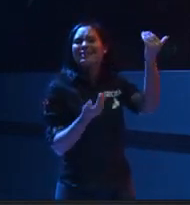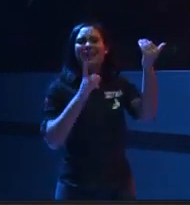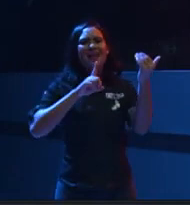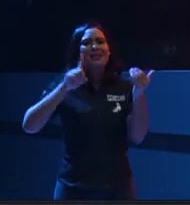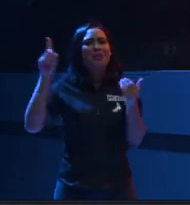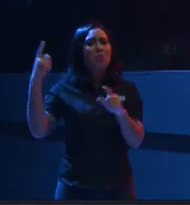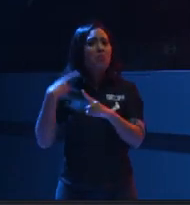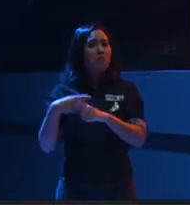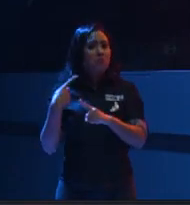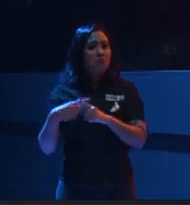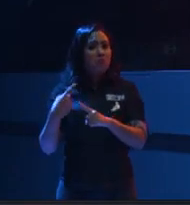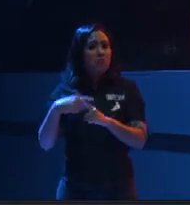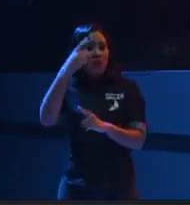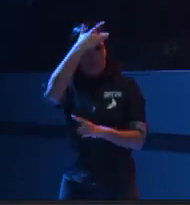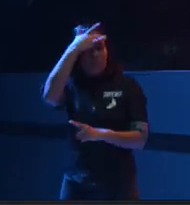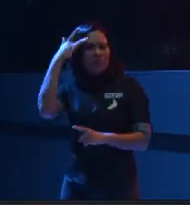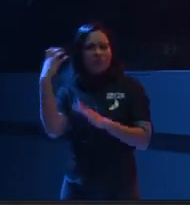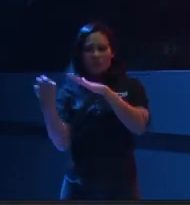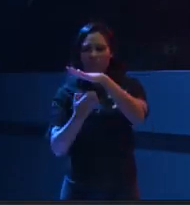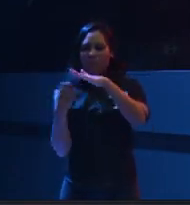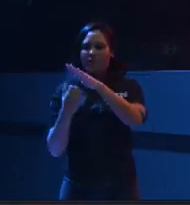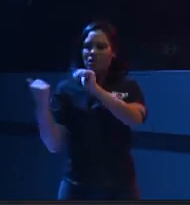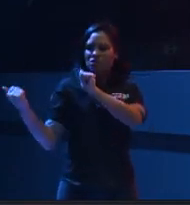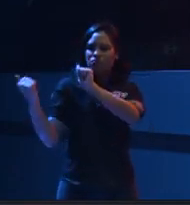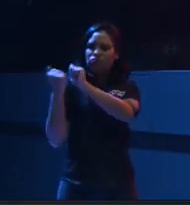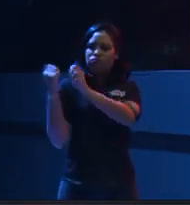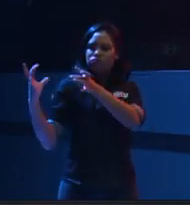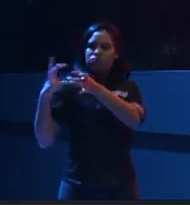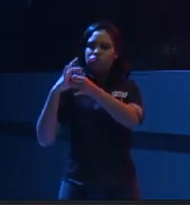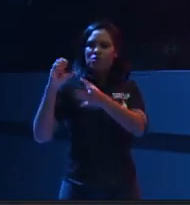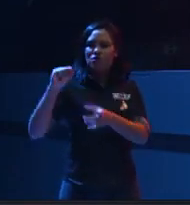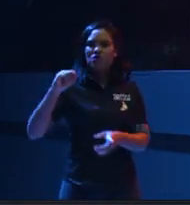para mim e eu vou montar um negócio muito legal